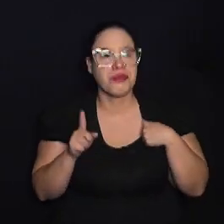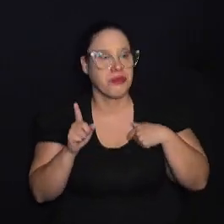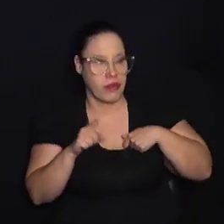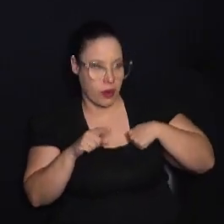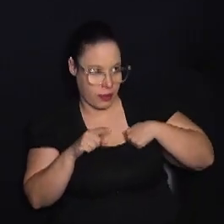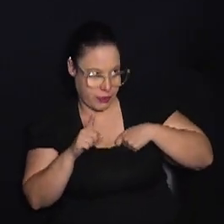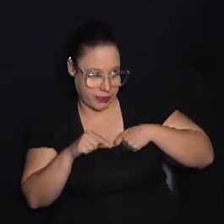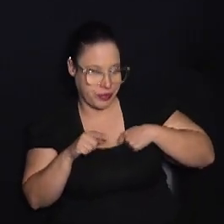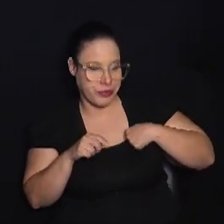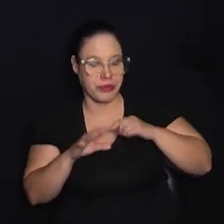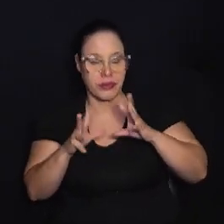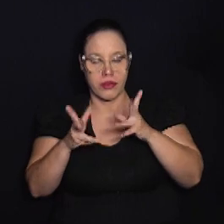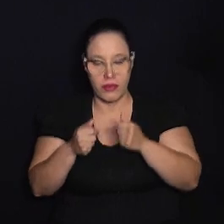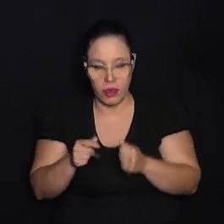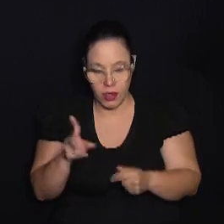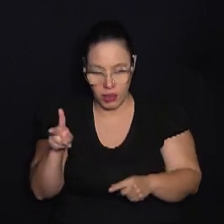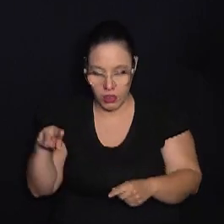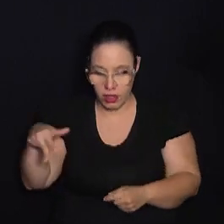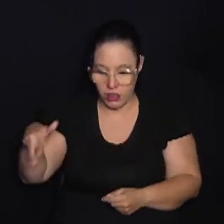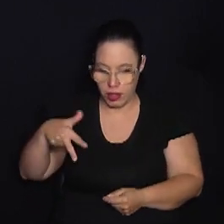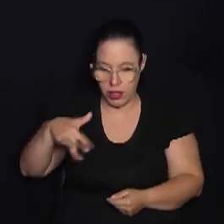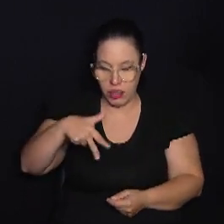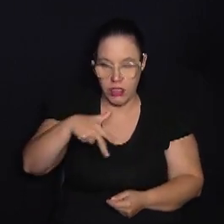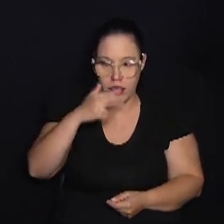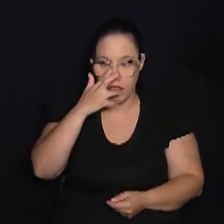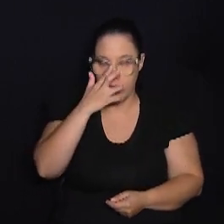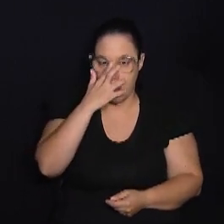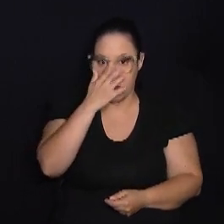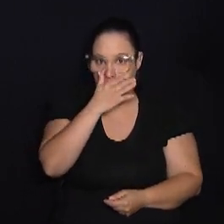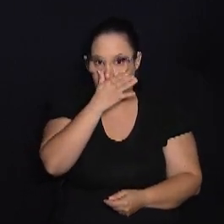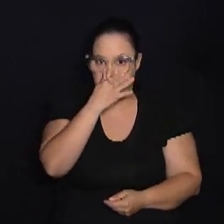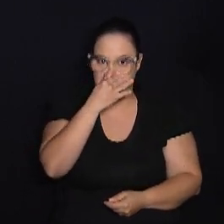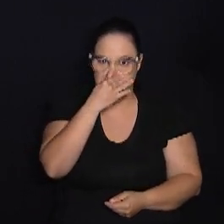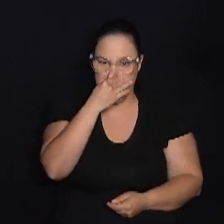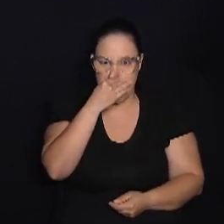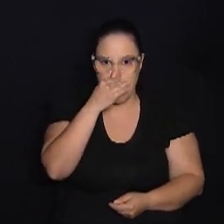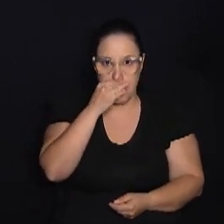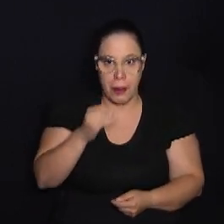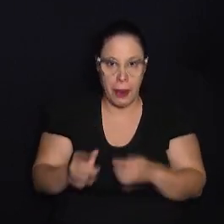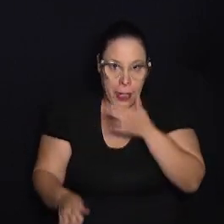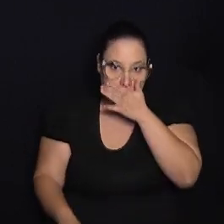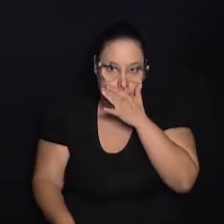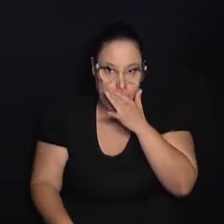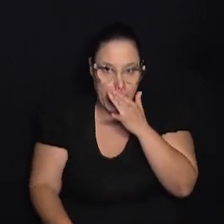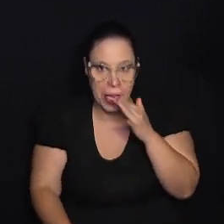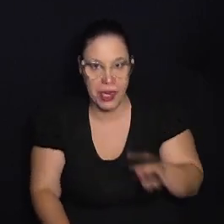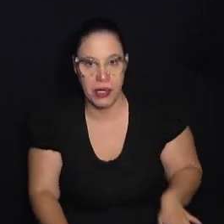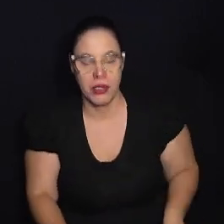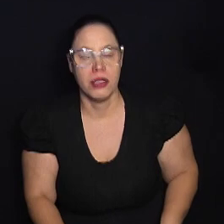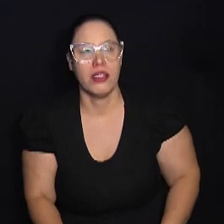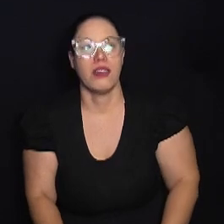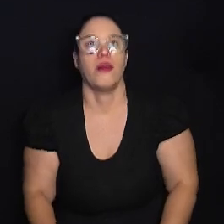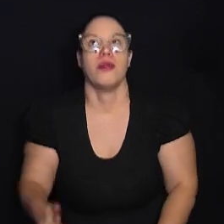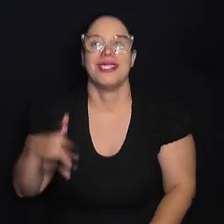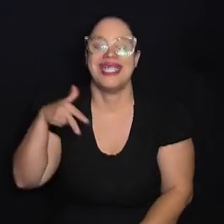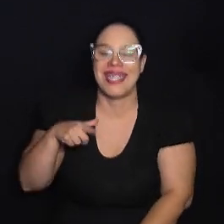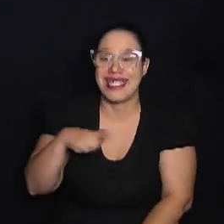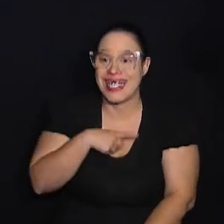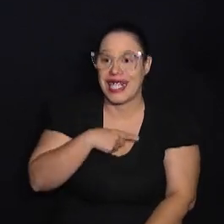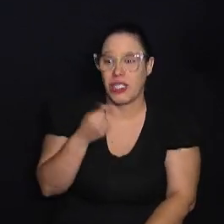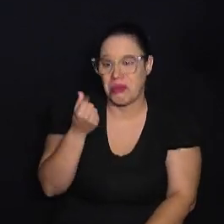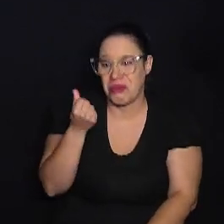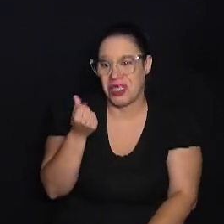dos pacientes, principalmente as lesões mais, às vezes são pacientes que têm uma condição social pior. E se não